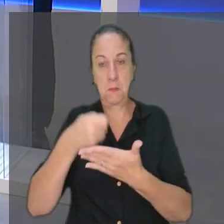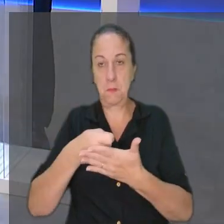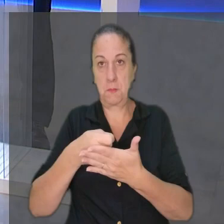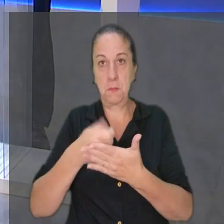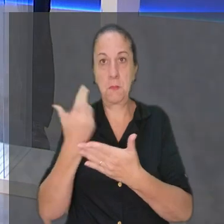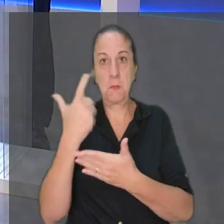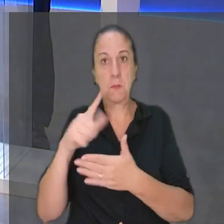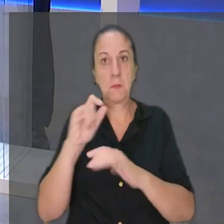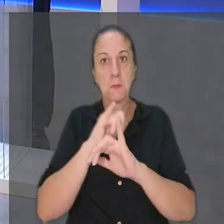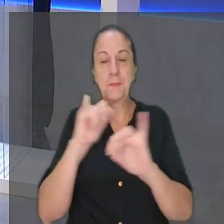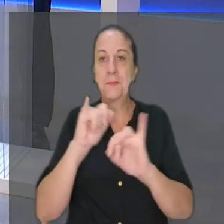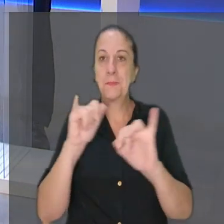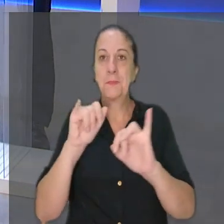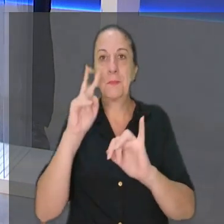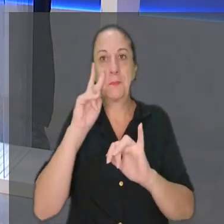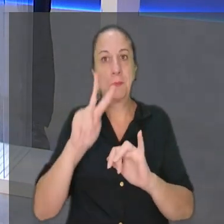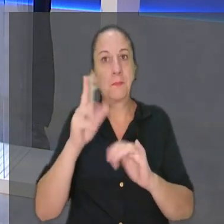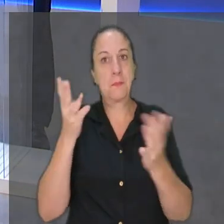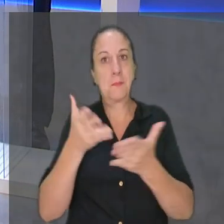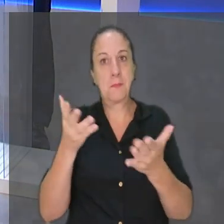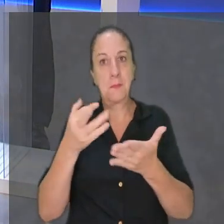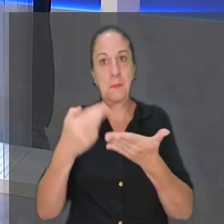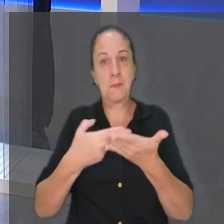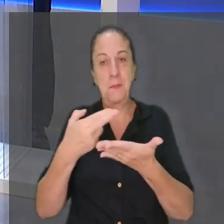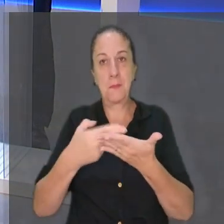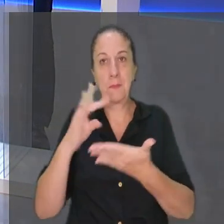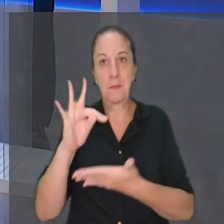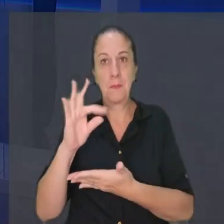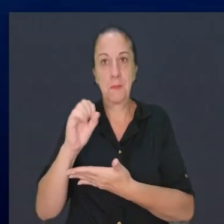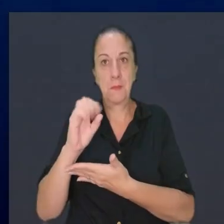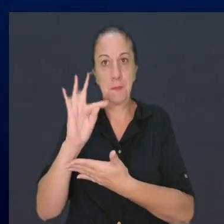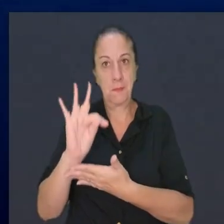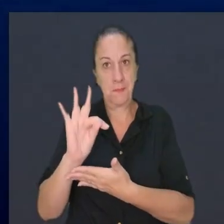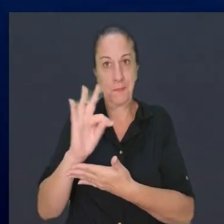Essas e outras notícias você confere agora no Revista TST.